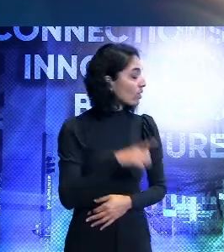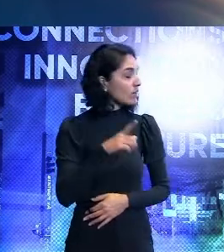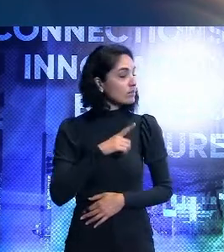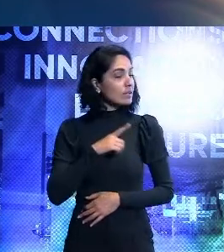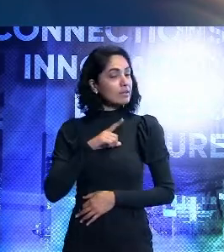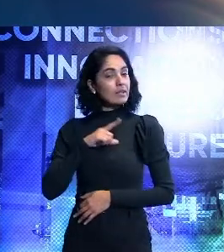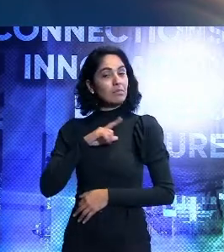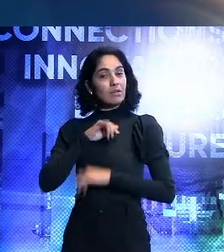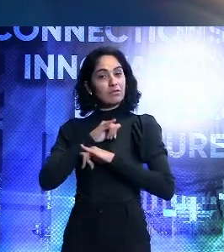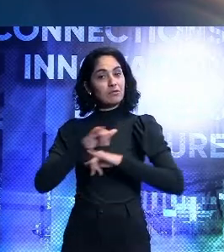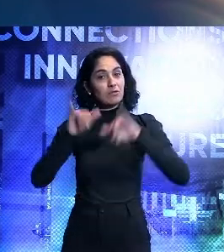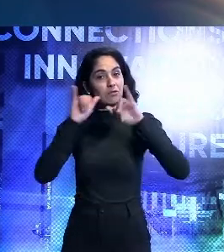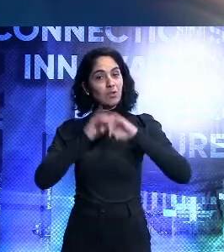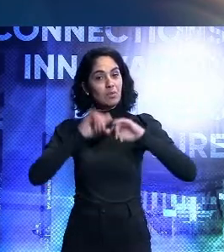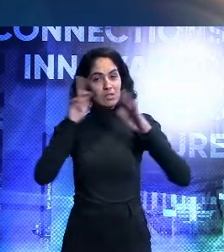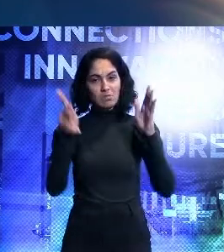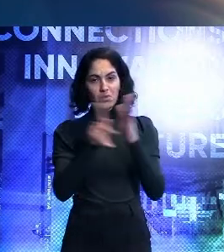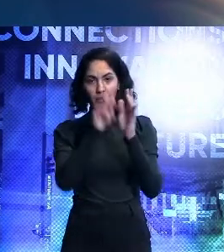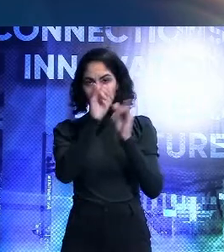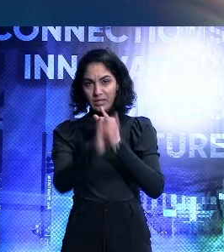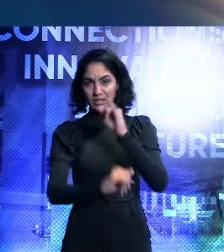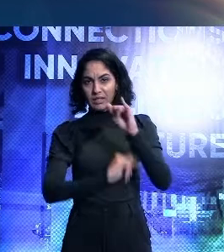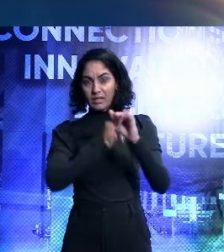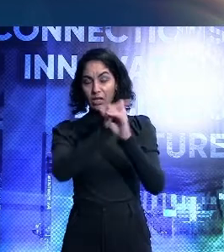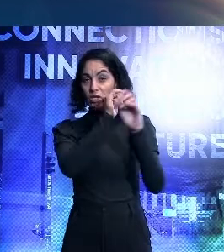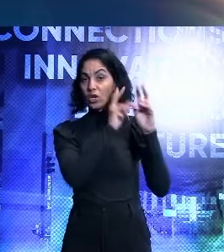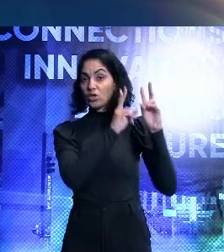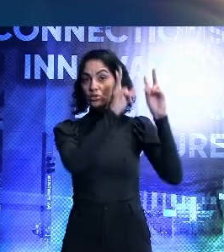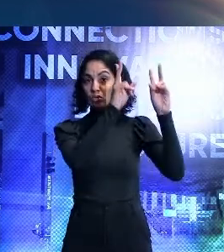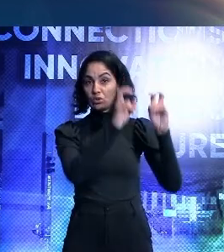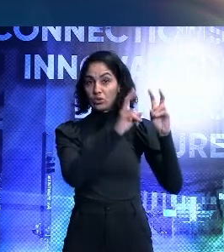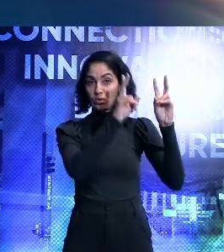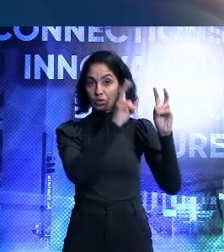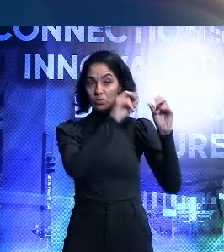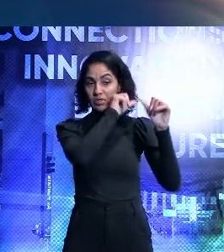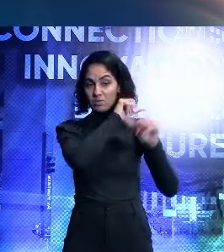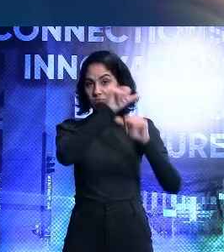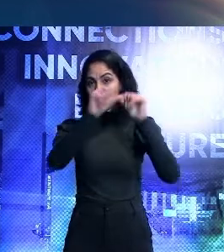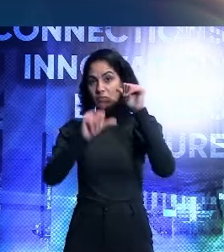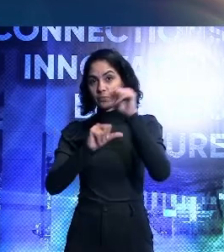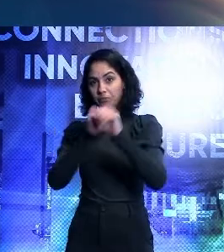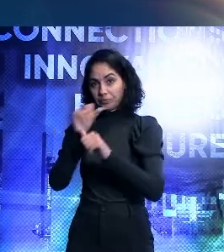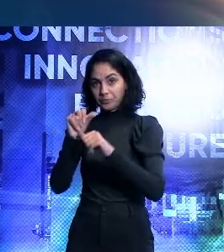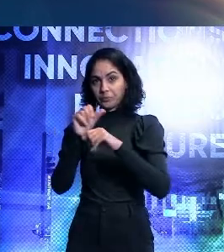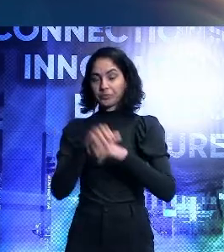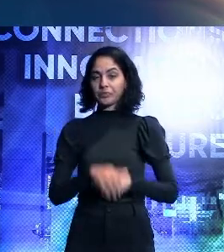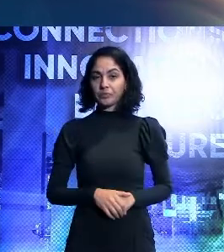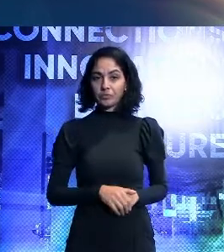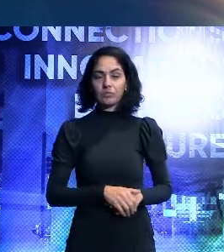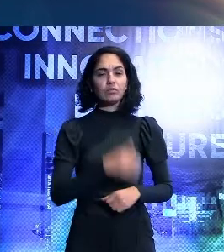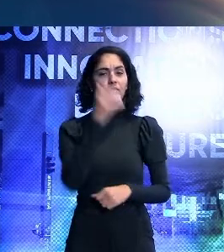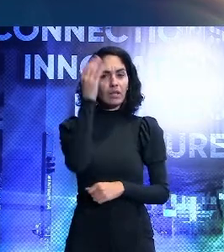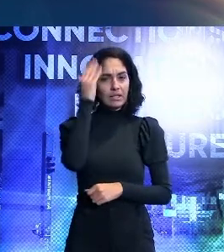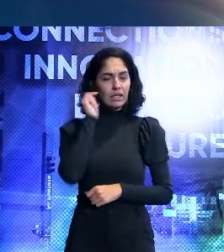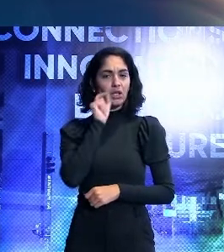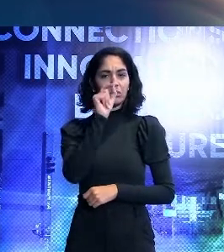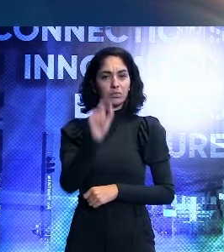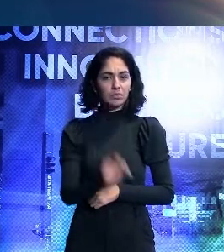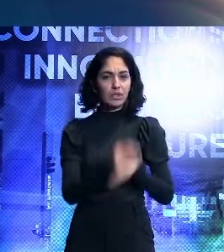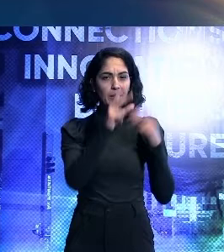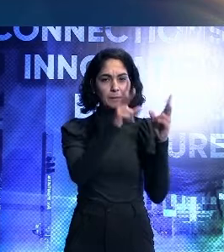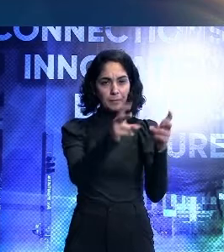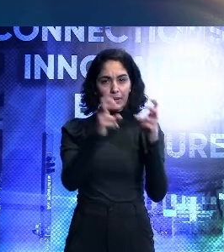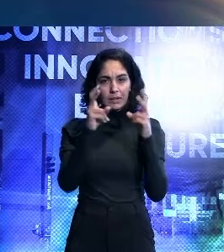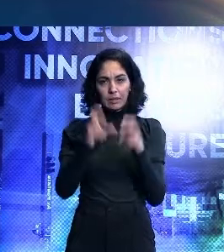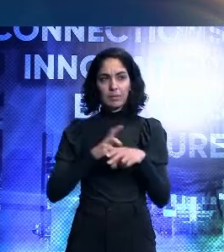estão aí pela internet, né, sobre a tal da transformação, a gente pode ver que muitas coisas têm